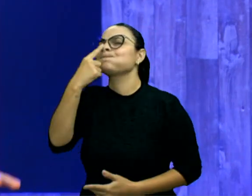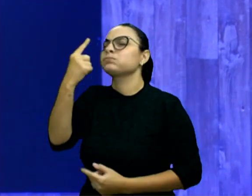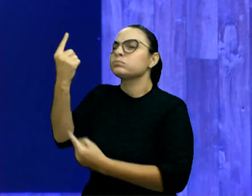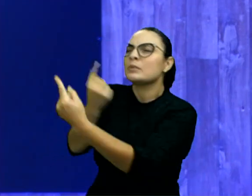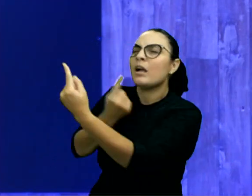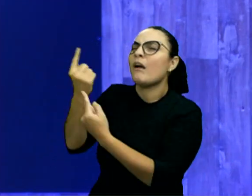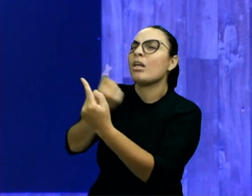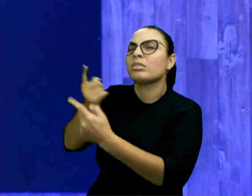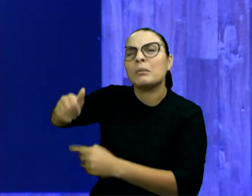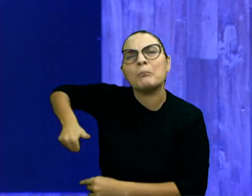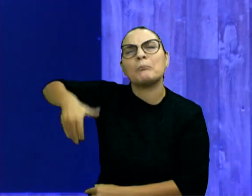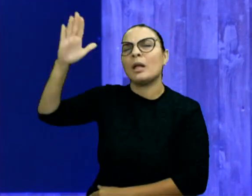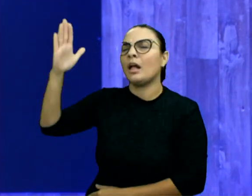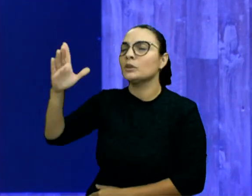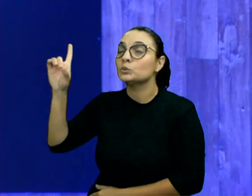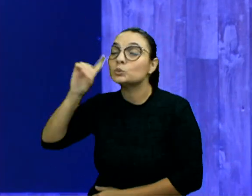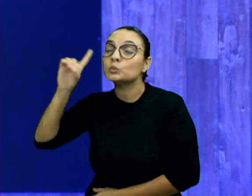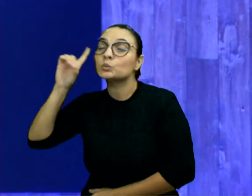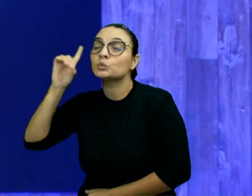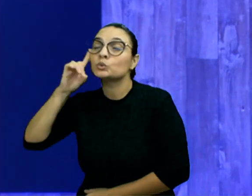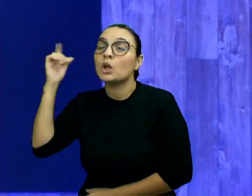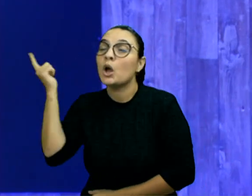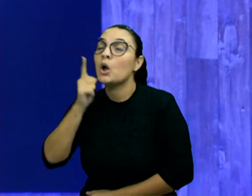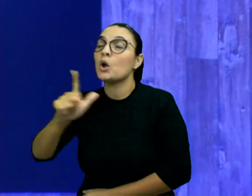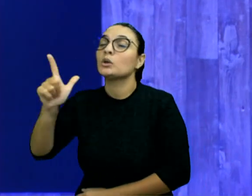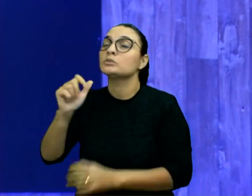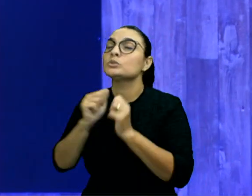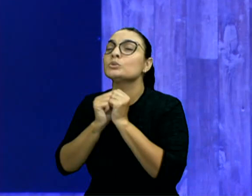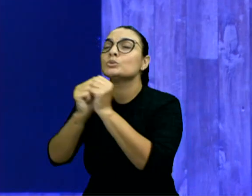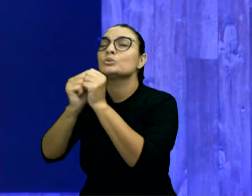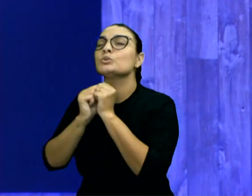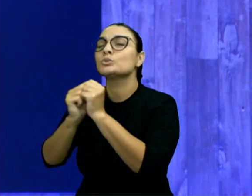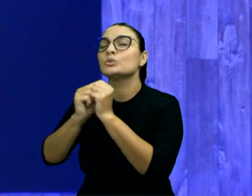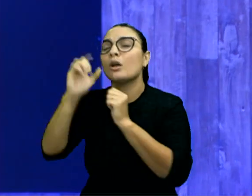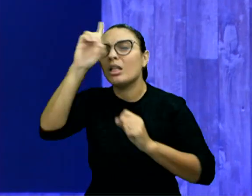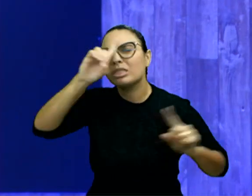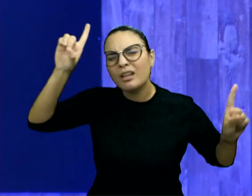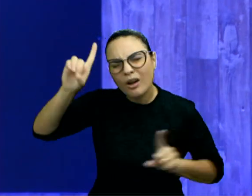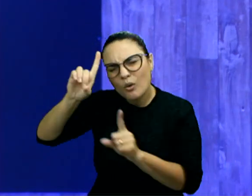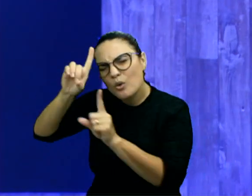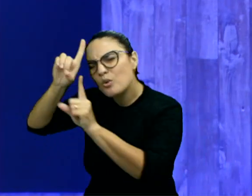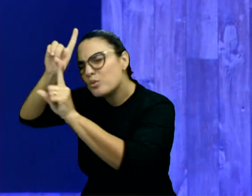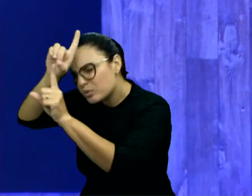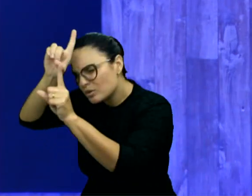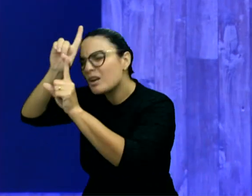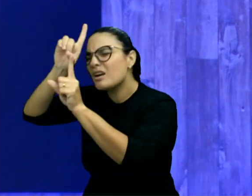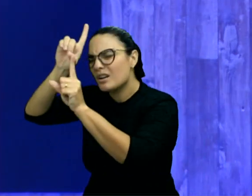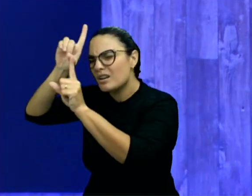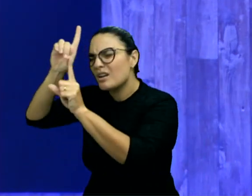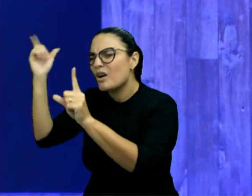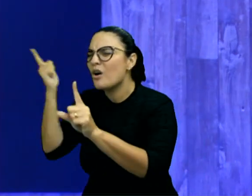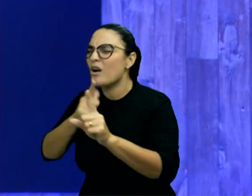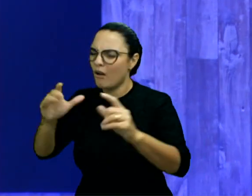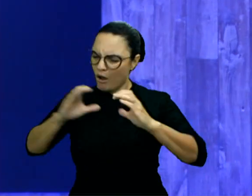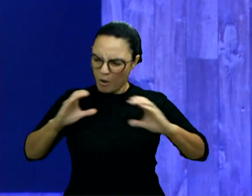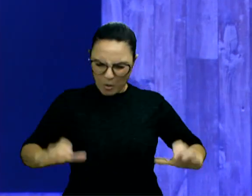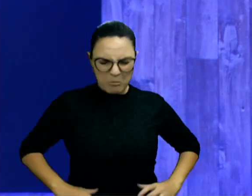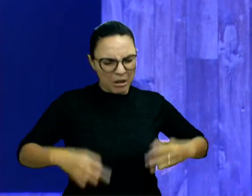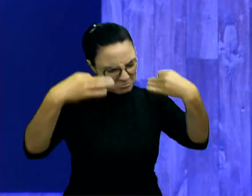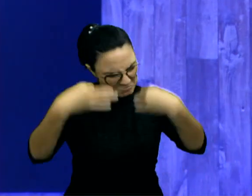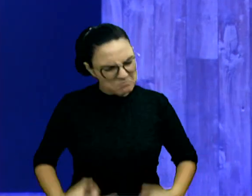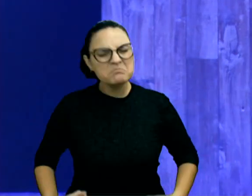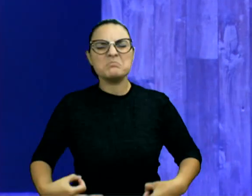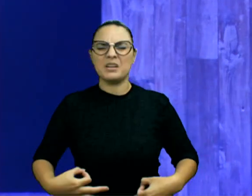possamos todos os dias estar contigo, que nós possamos fazer tudo o que vier às nossas mãos com